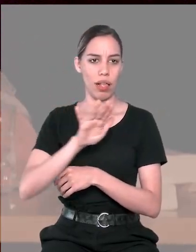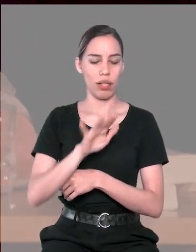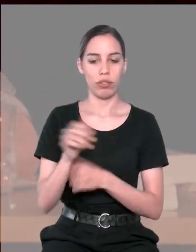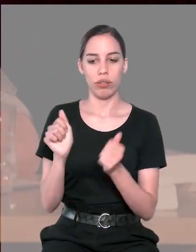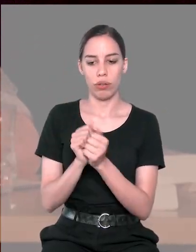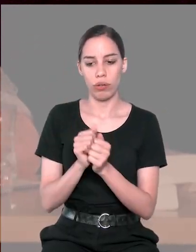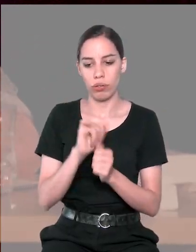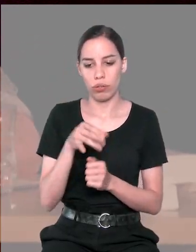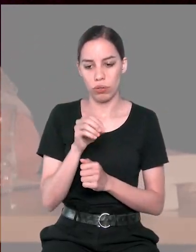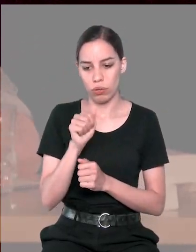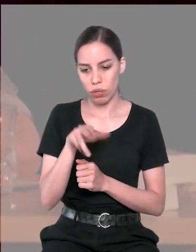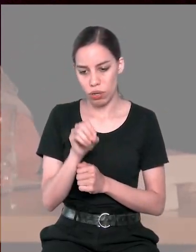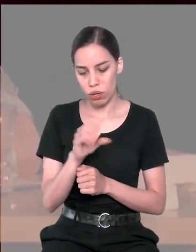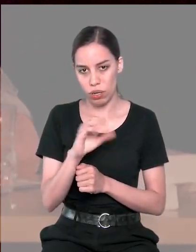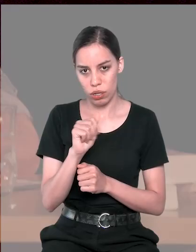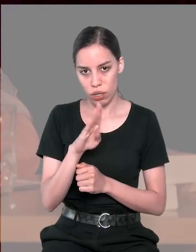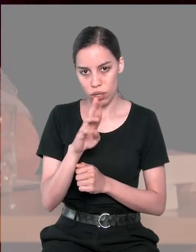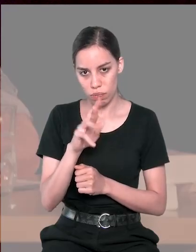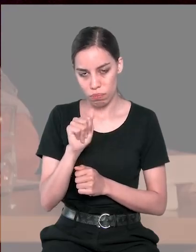O João Cabral de Melo Neto, ele